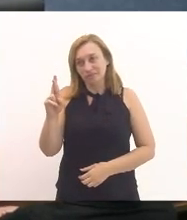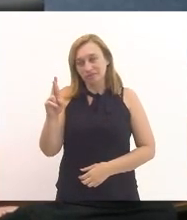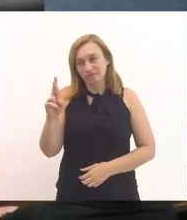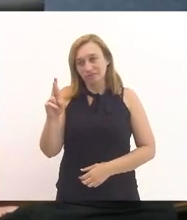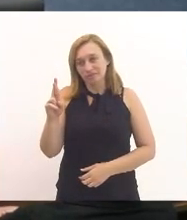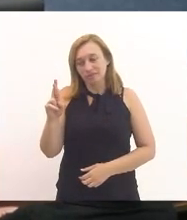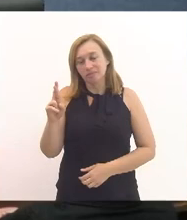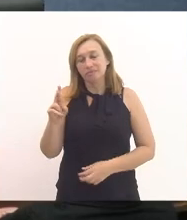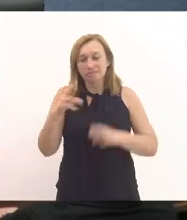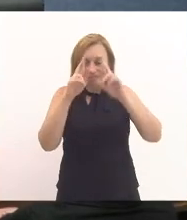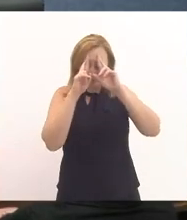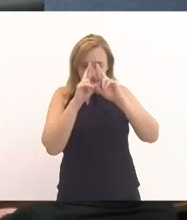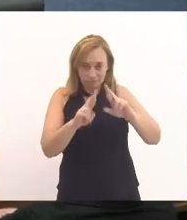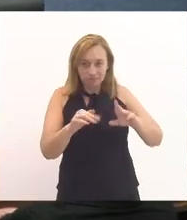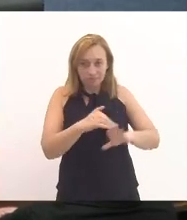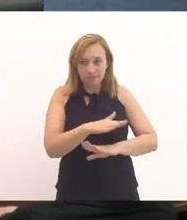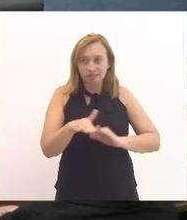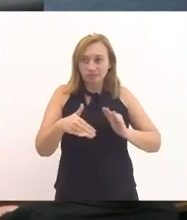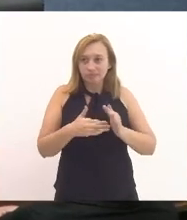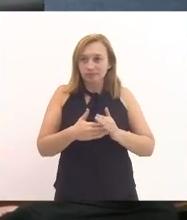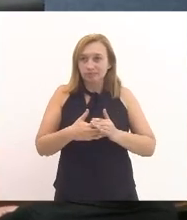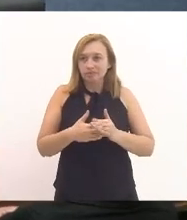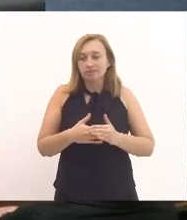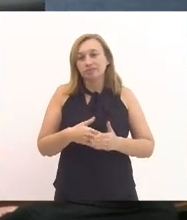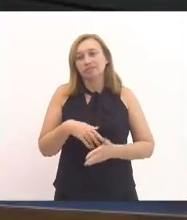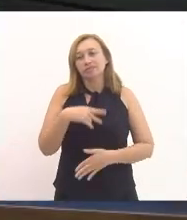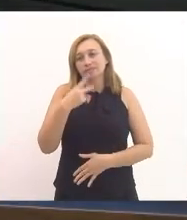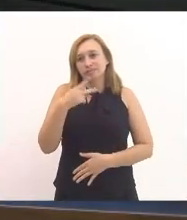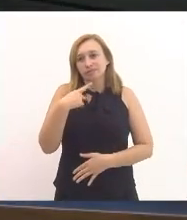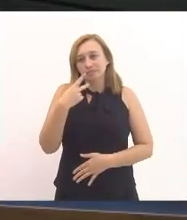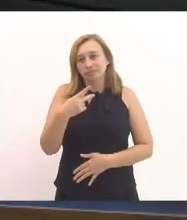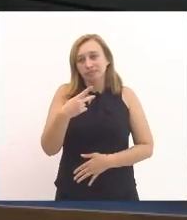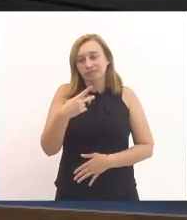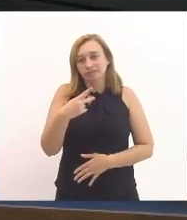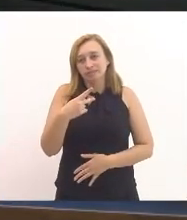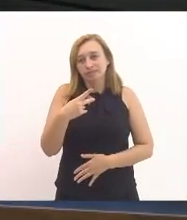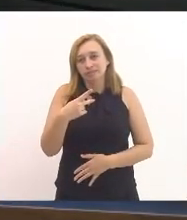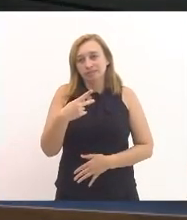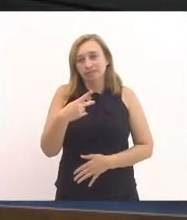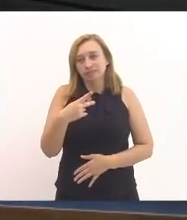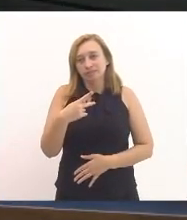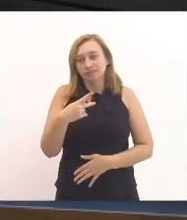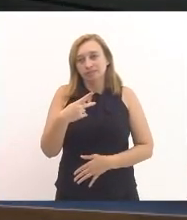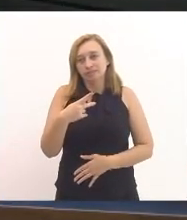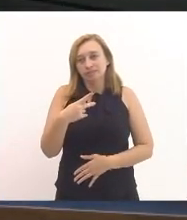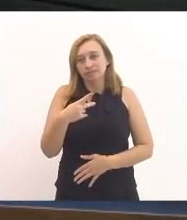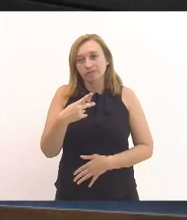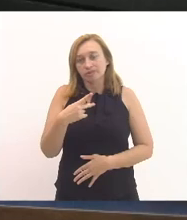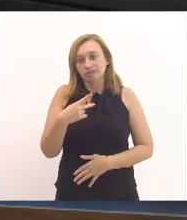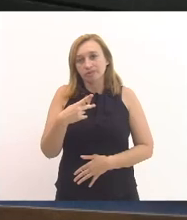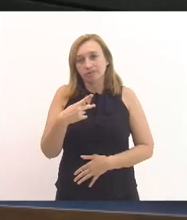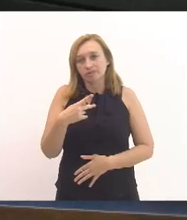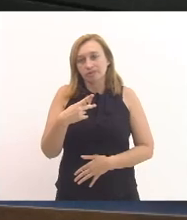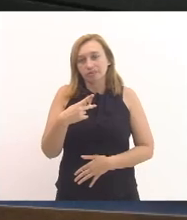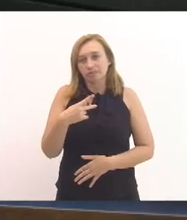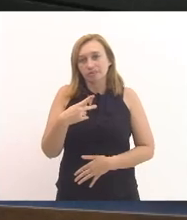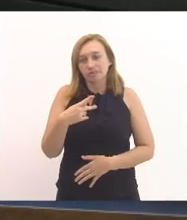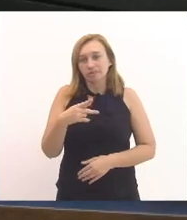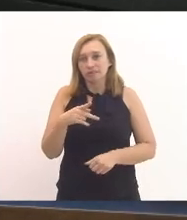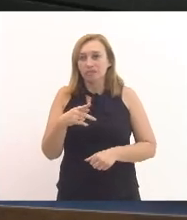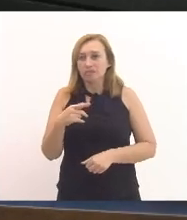com todo respeito eu uso the verge porque ele falou assim olha eu tô sendo